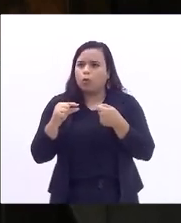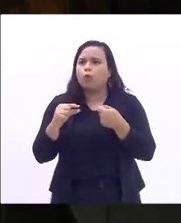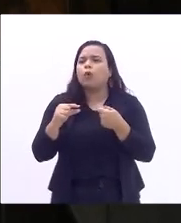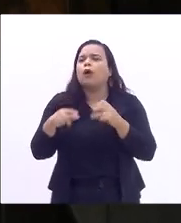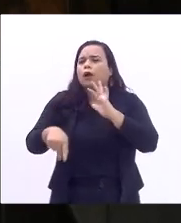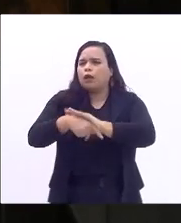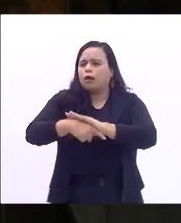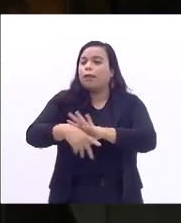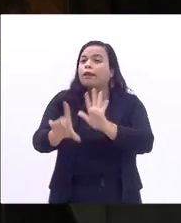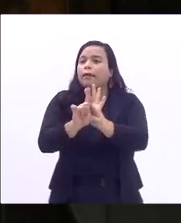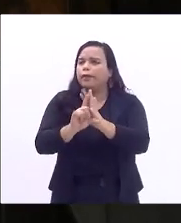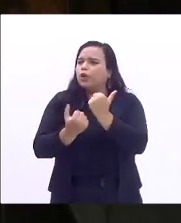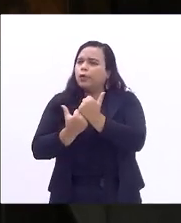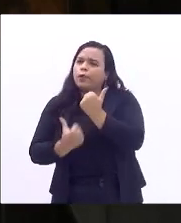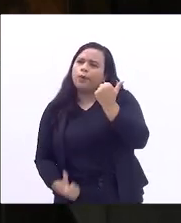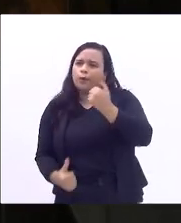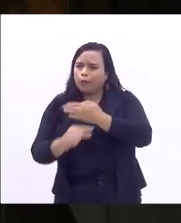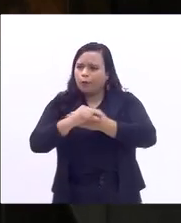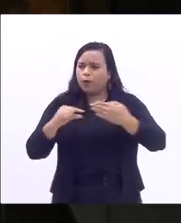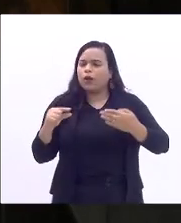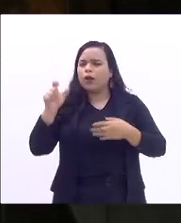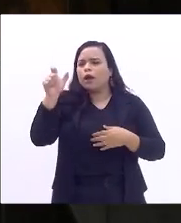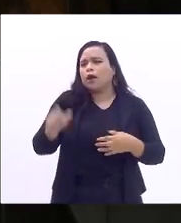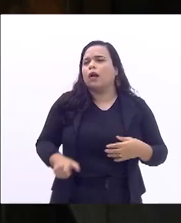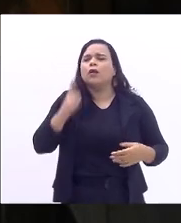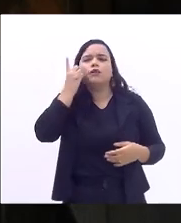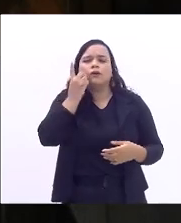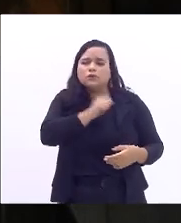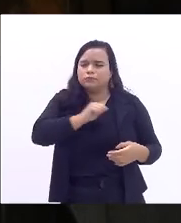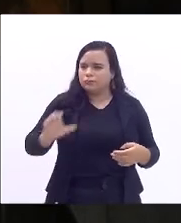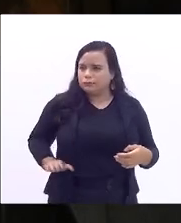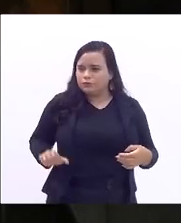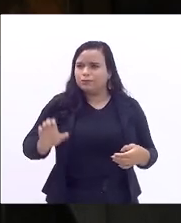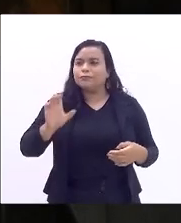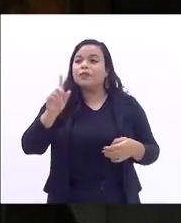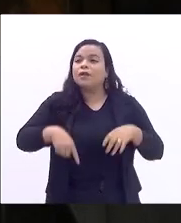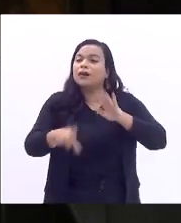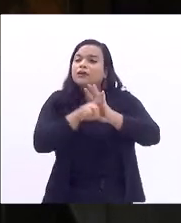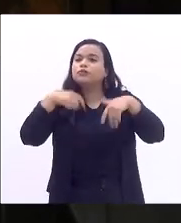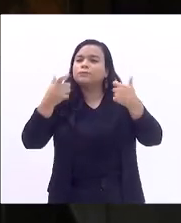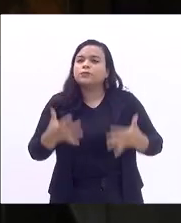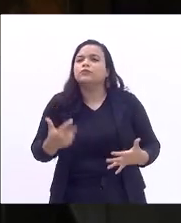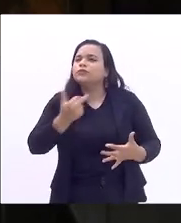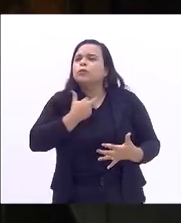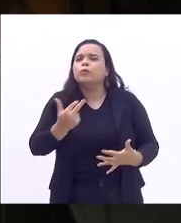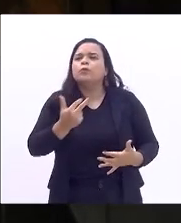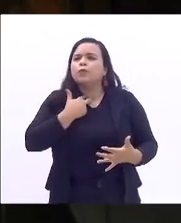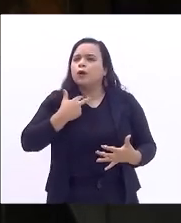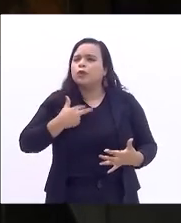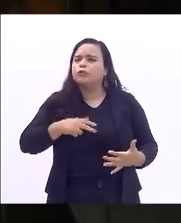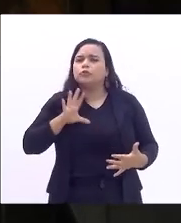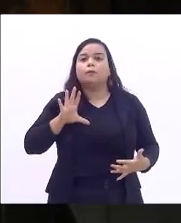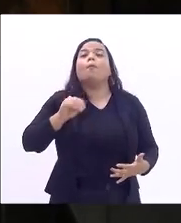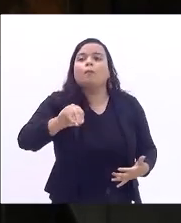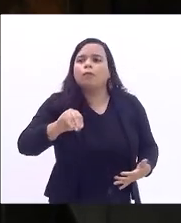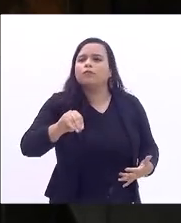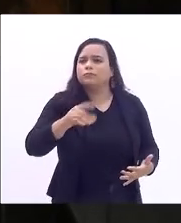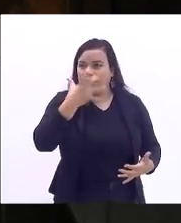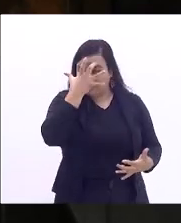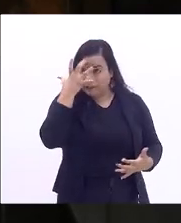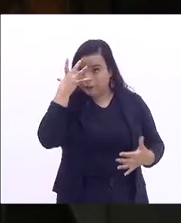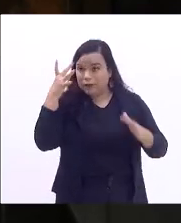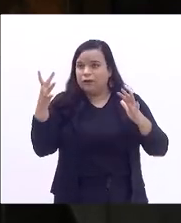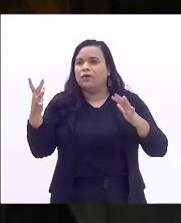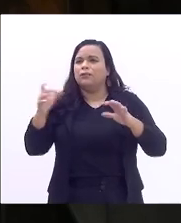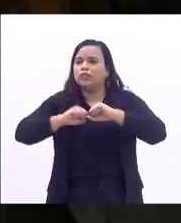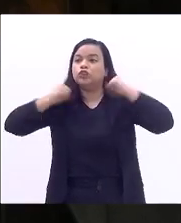teoria até com deputado André Ceciliano que é uma lei que diz que não se pode censurar as pessoas